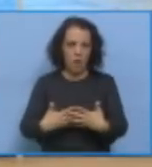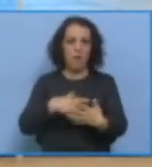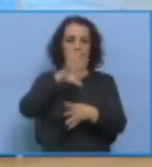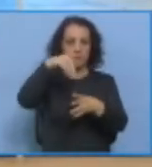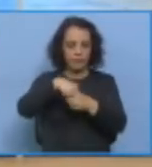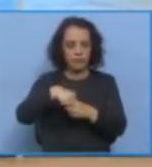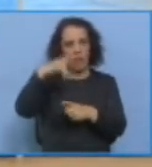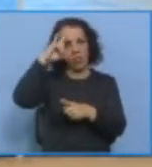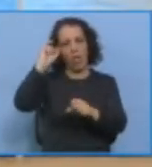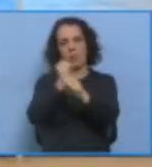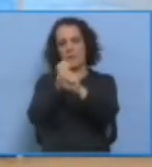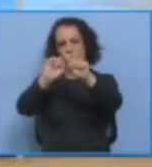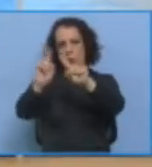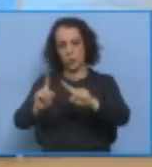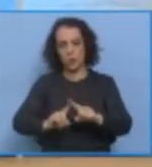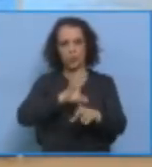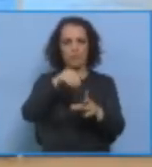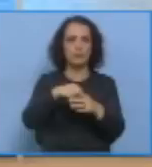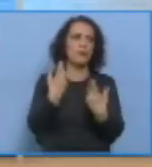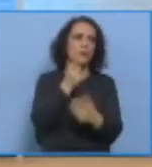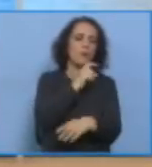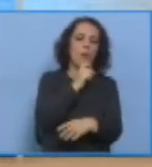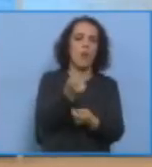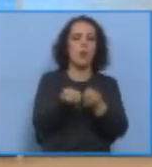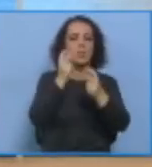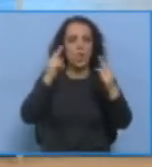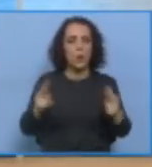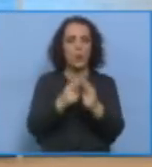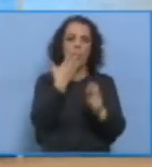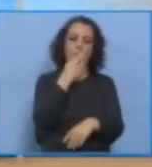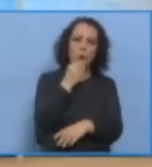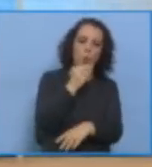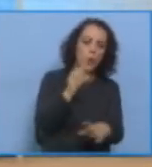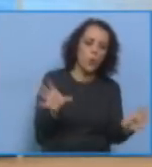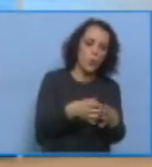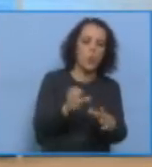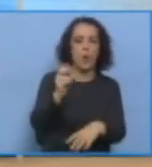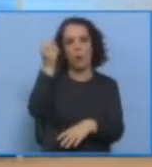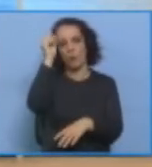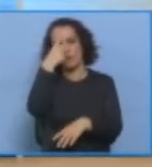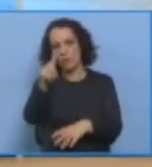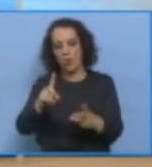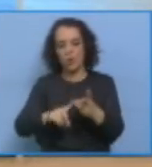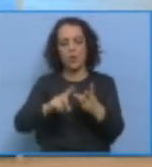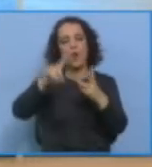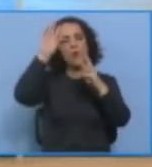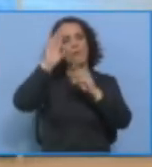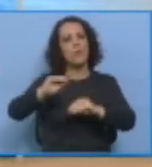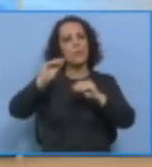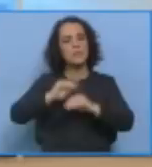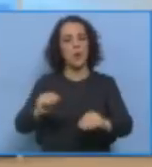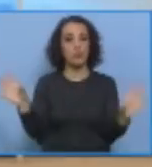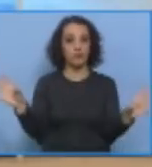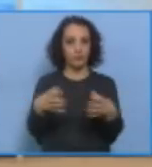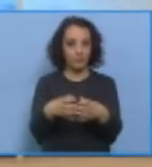conjuntamente, seja ao nível das organizações de encontros com alunos ou de professores, as sessões de formação que conjuntamente se têm